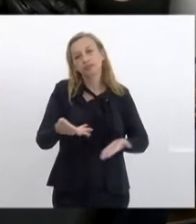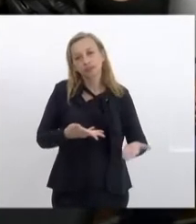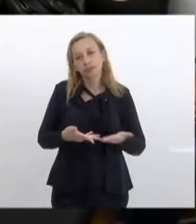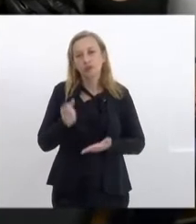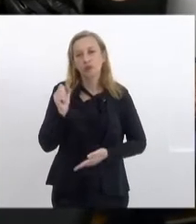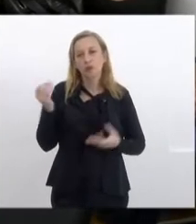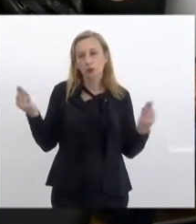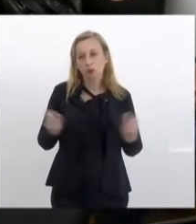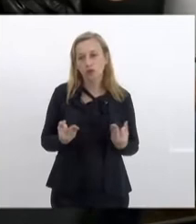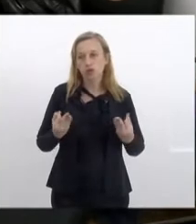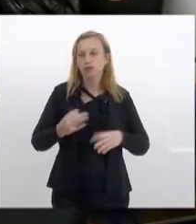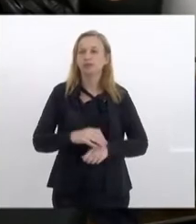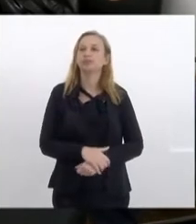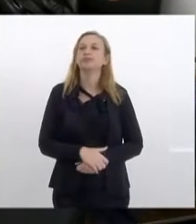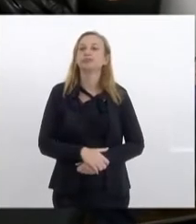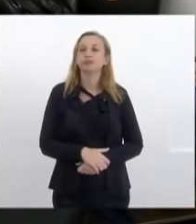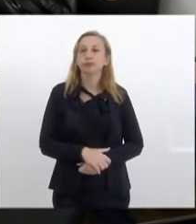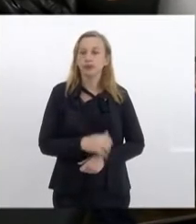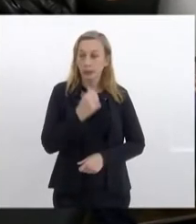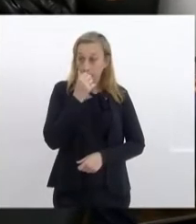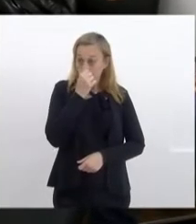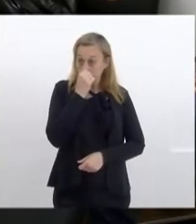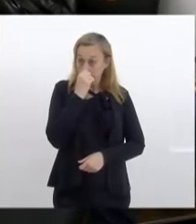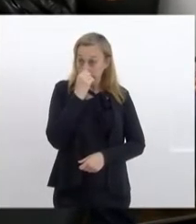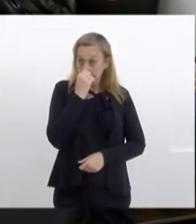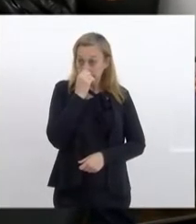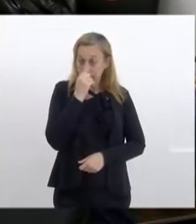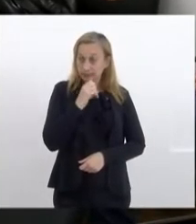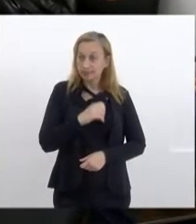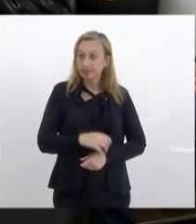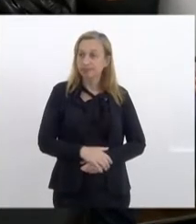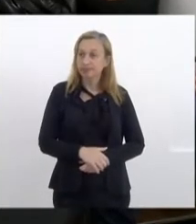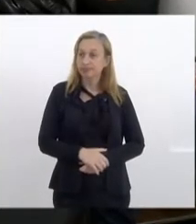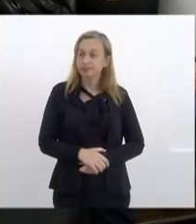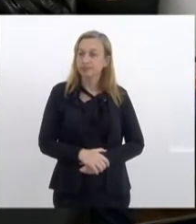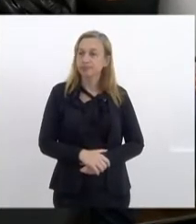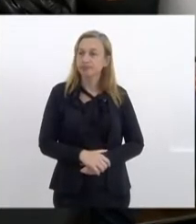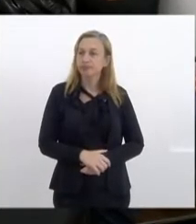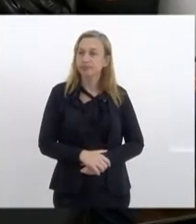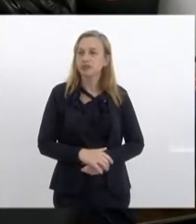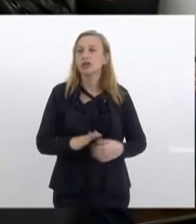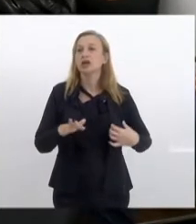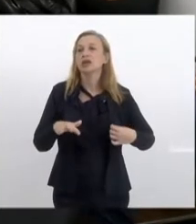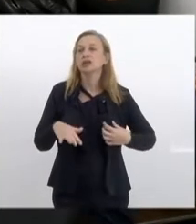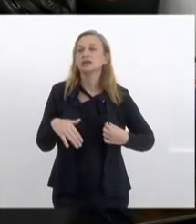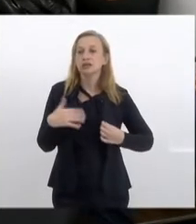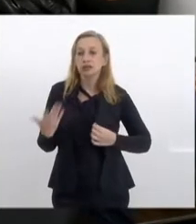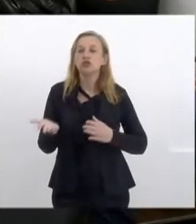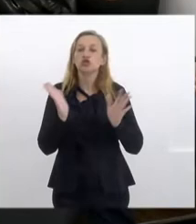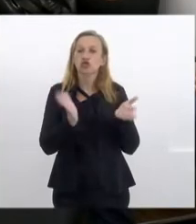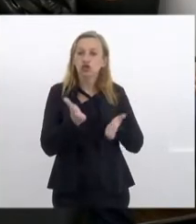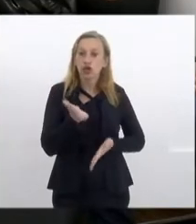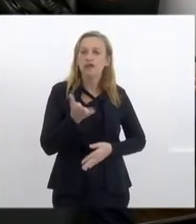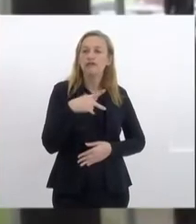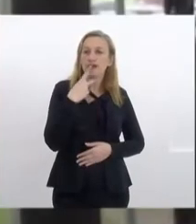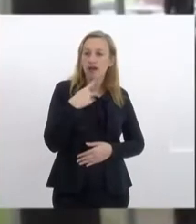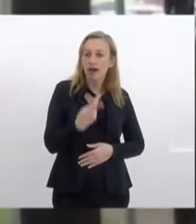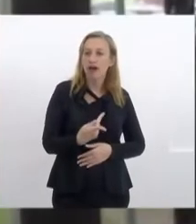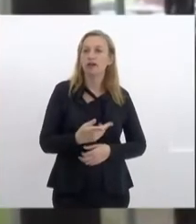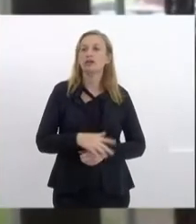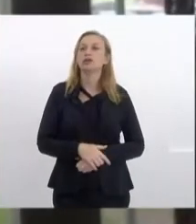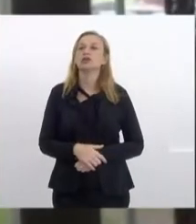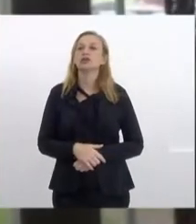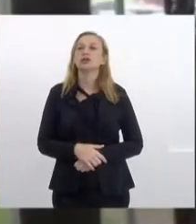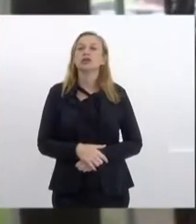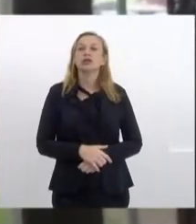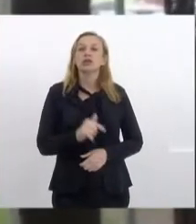compartilhar, ótimo. Eu vou tentando aqui. Então, como já disse, né, como já